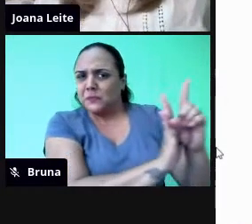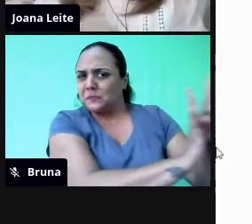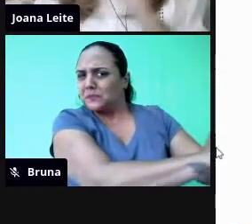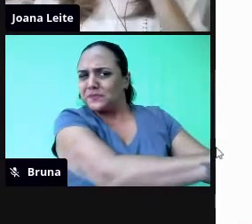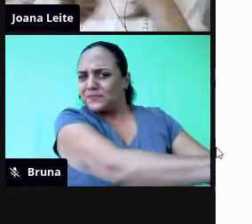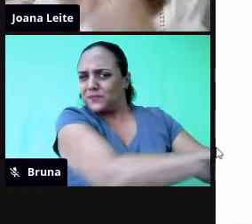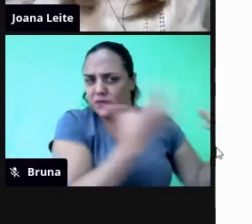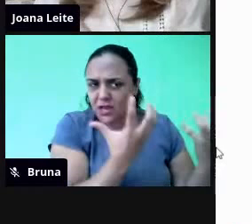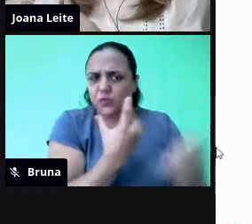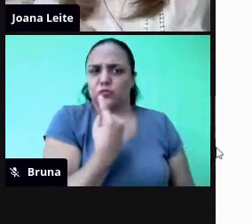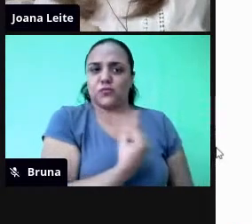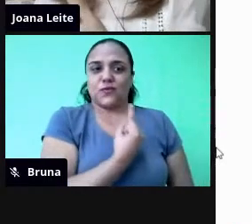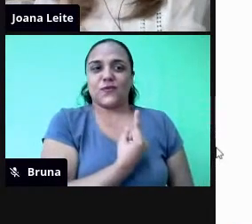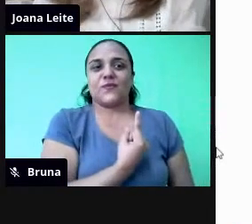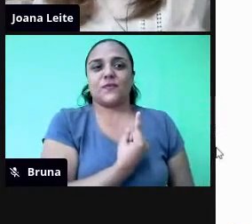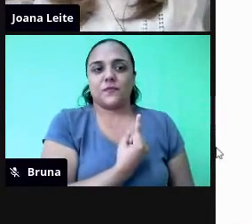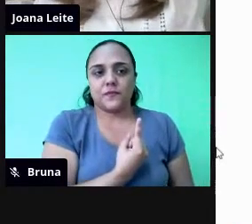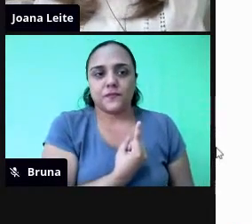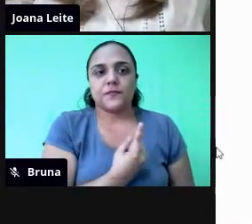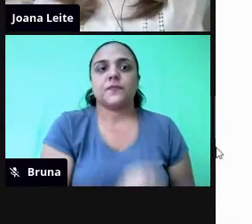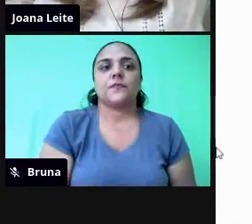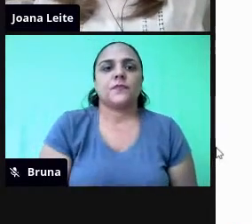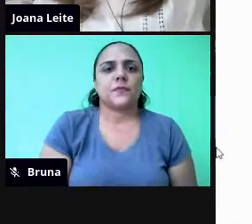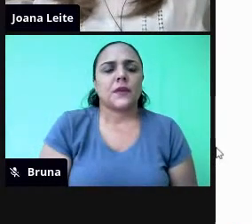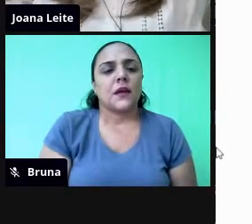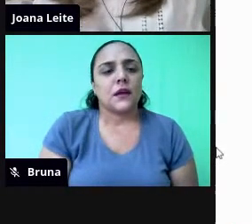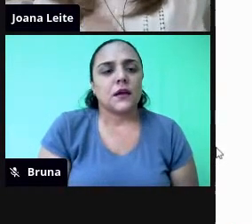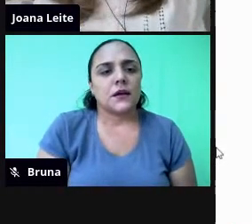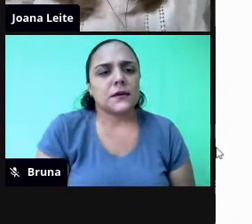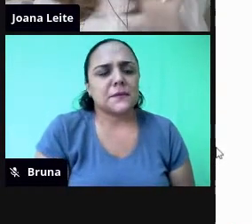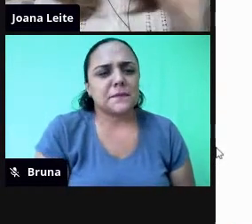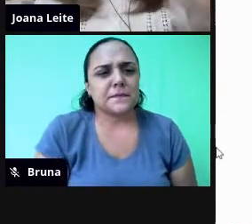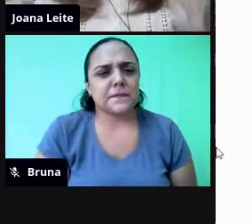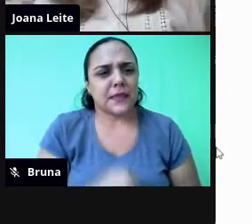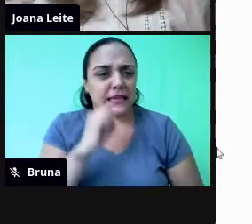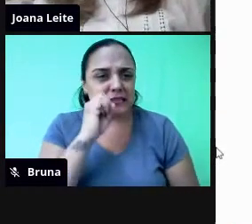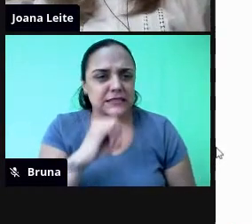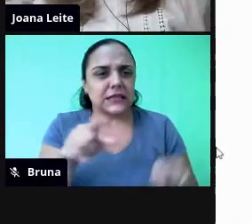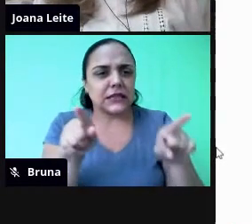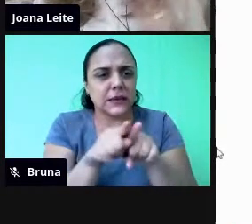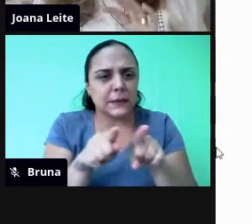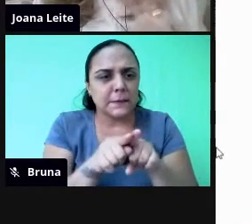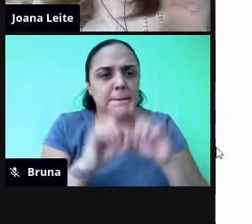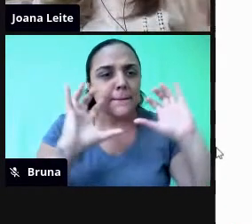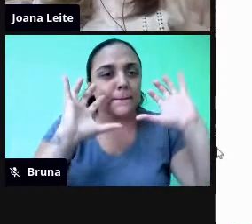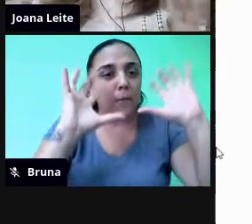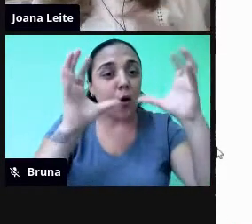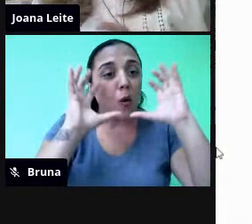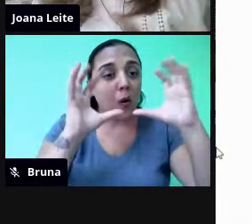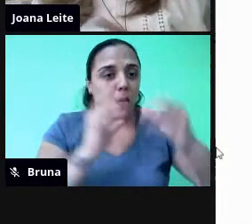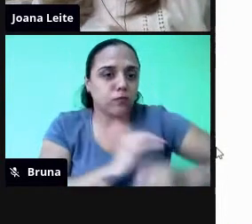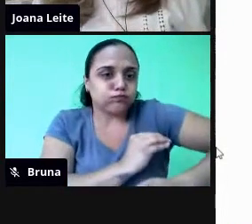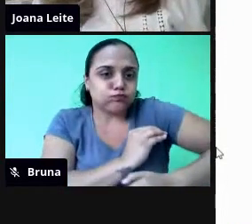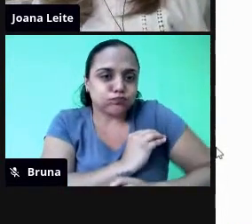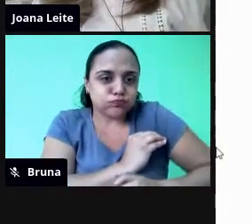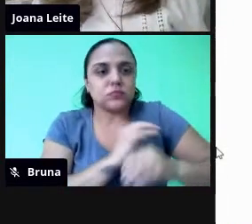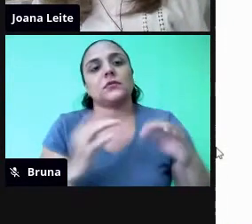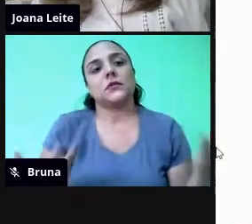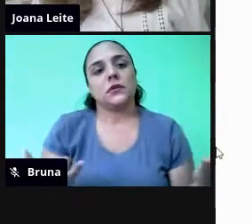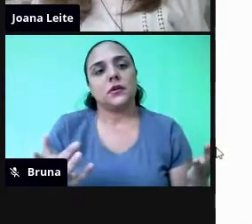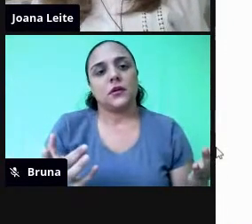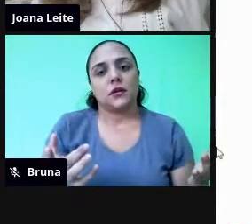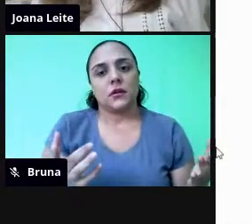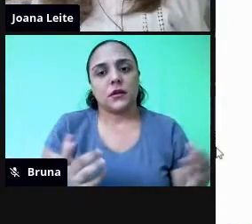compartilhar algum objeto, né, chamar para brincar com bola, por exemplo. Então, geralmente, são crianças que tendem a fugir, né, dessa